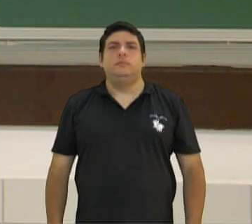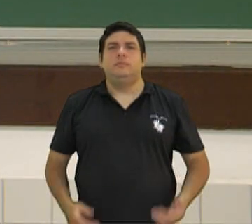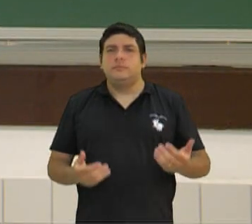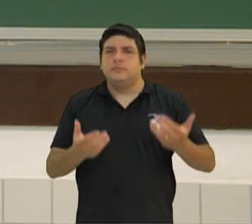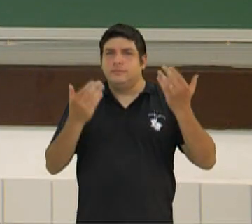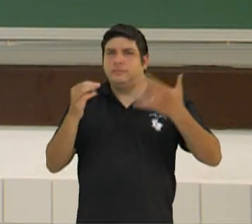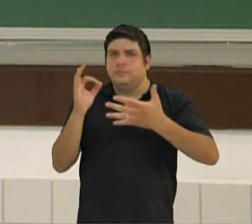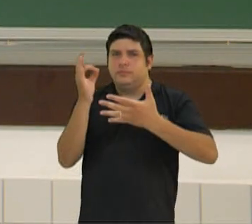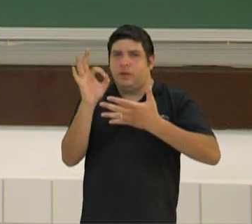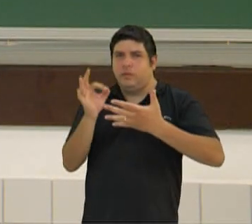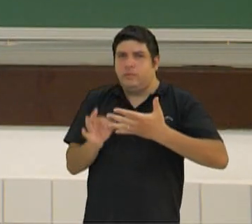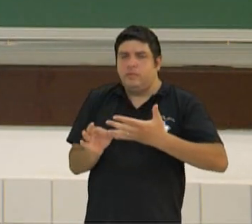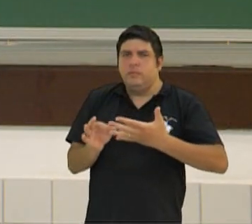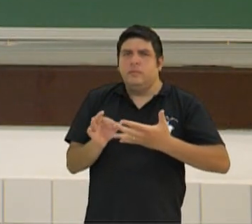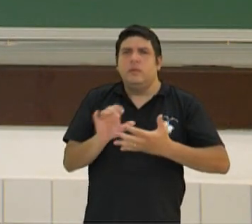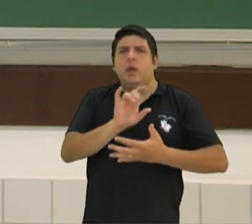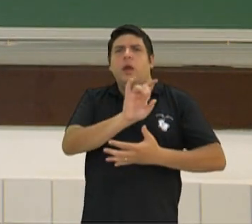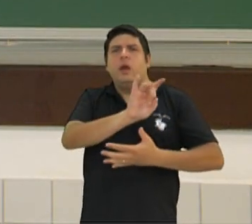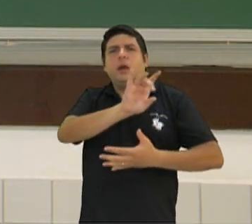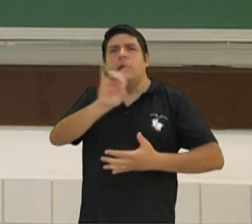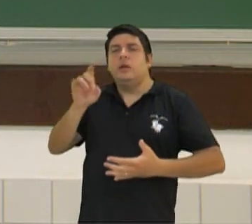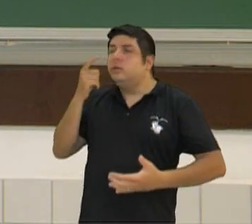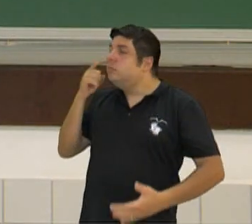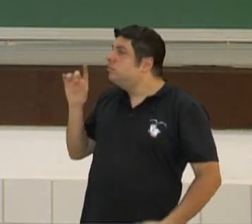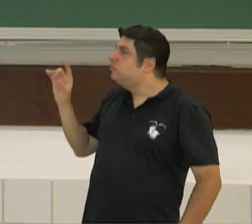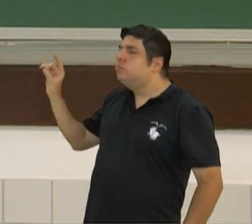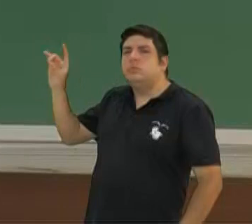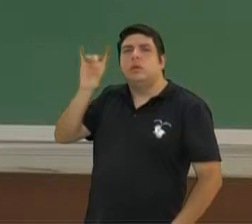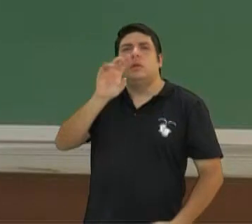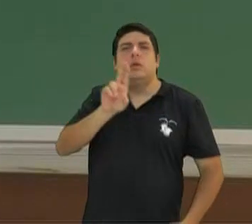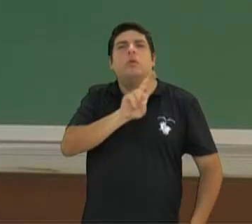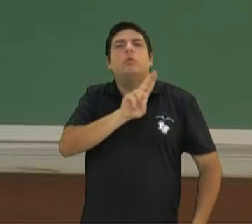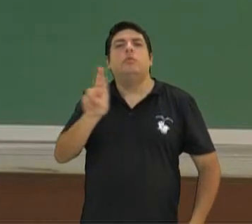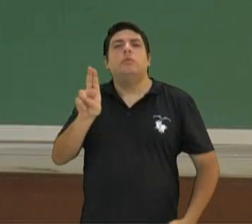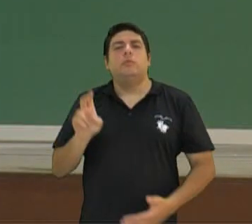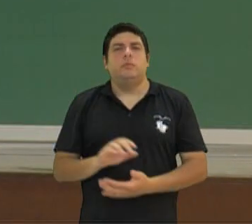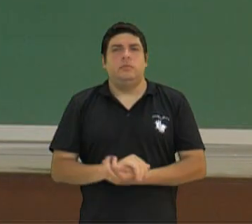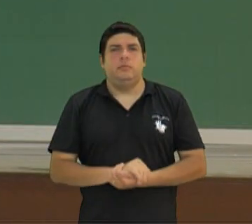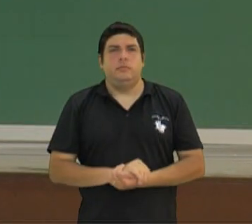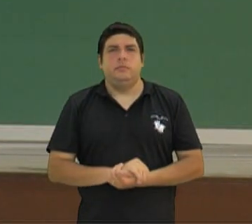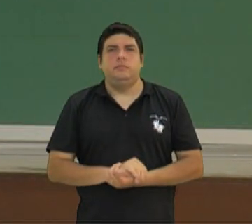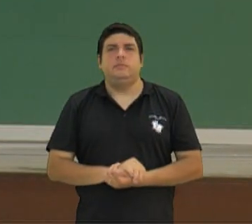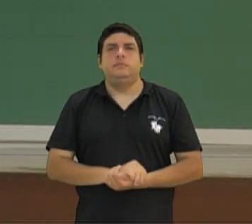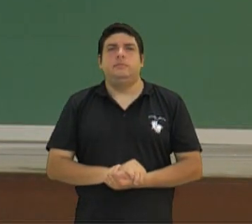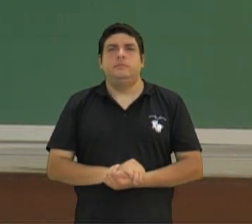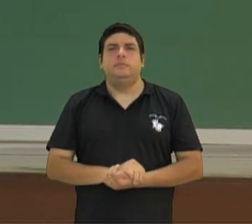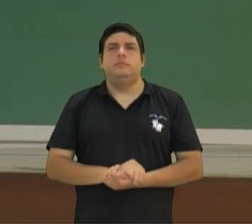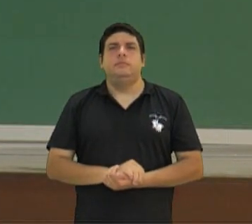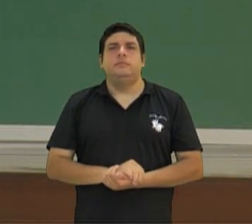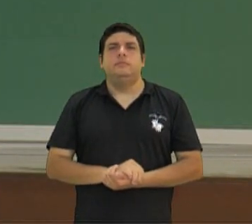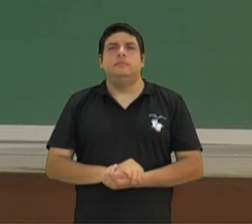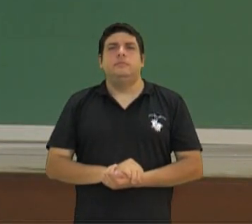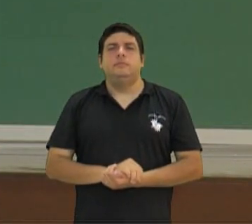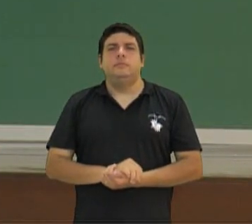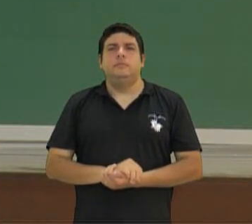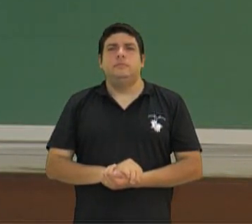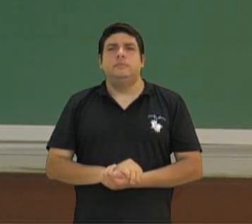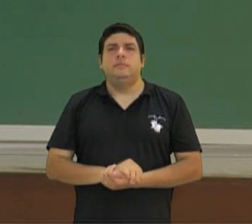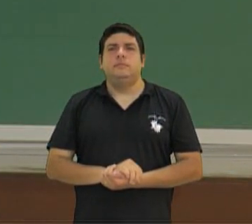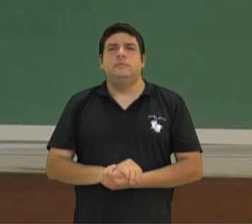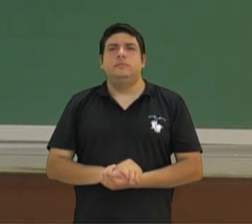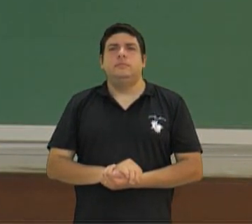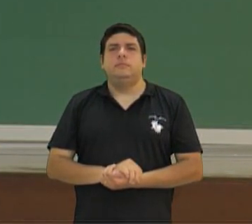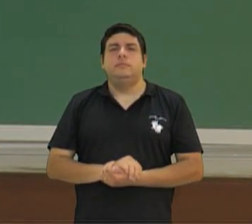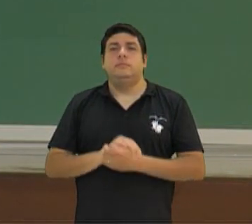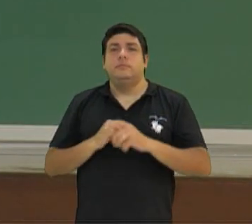Vamos corrigir então aqui o nosso exercício aqui de vocabulário? Então, olha só. A primeira que apareceu aqui, gift, tá? Que está aqui no canto,